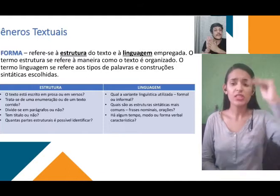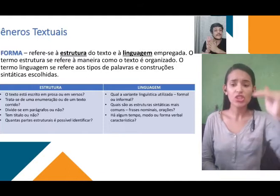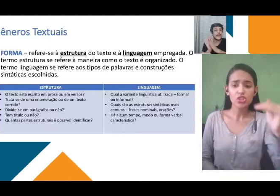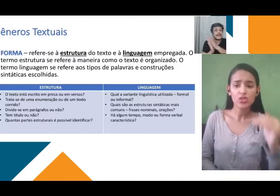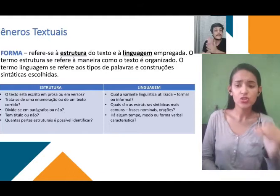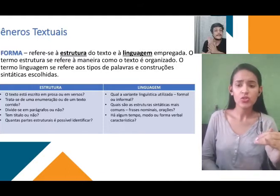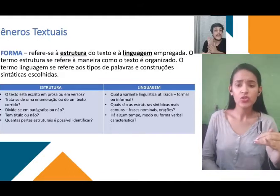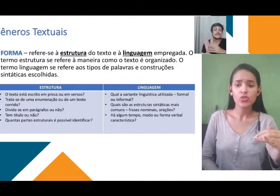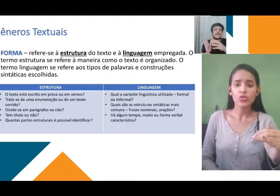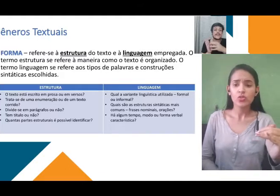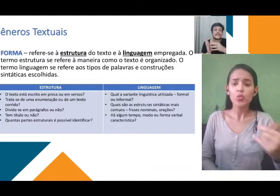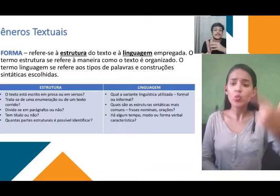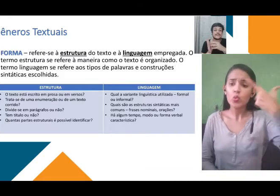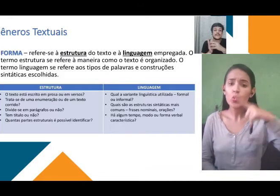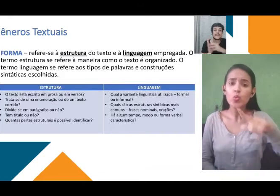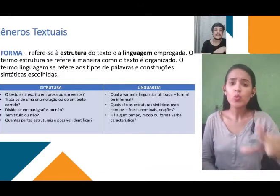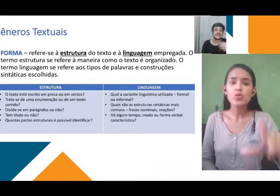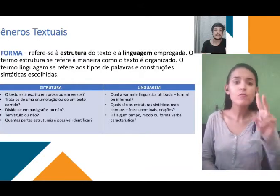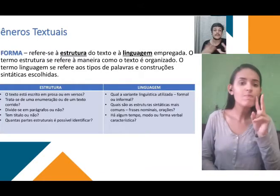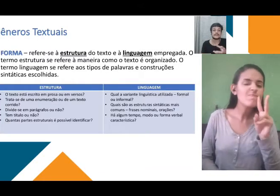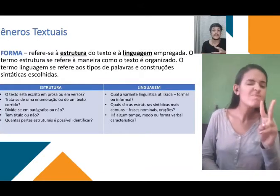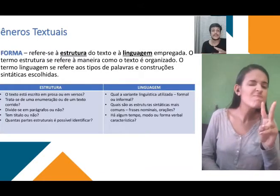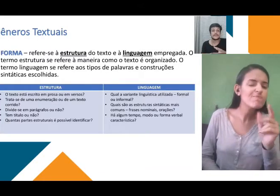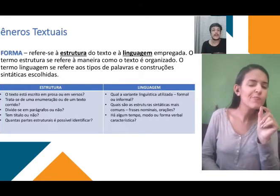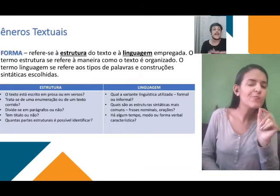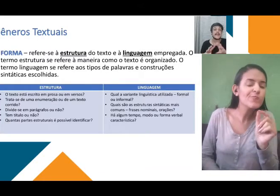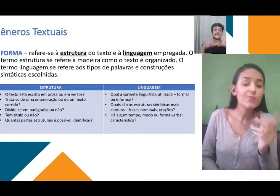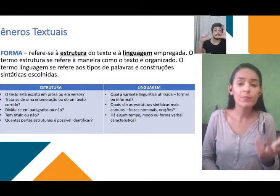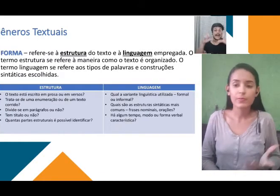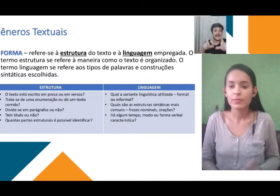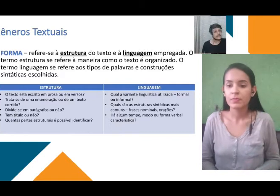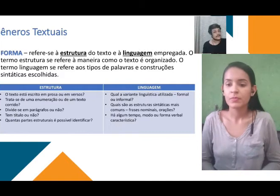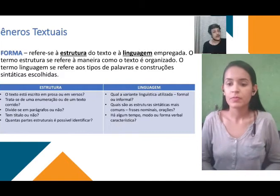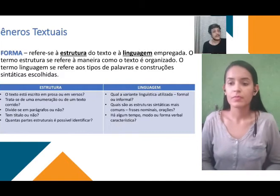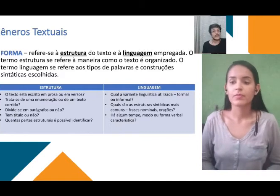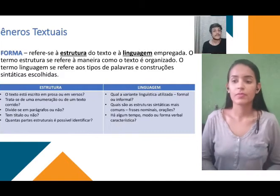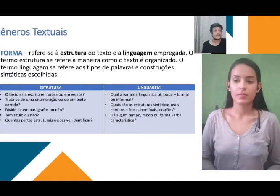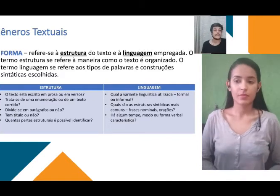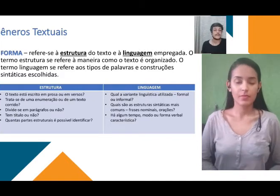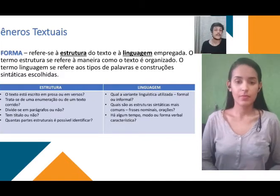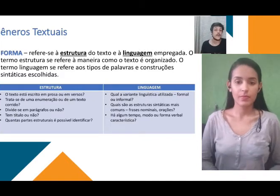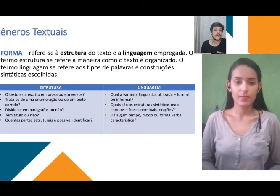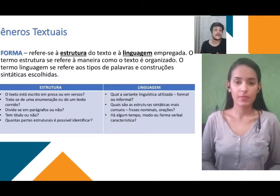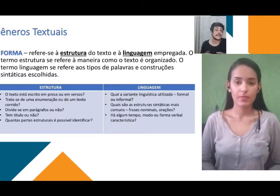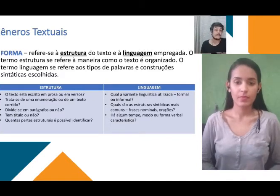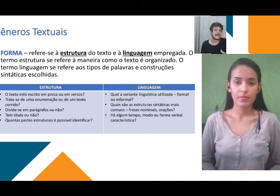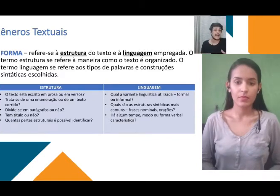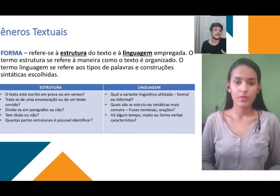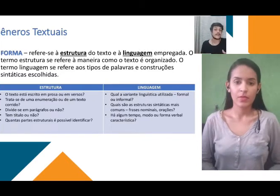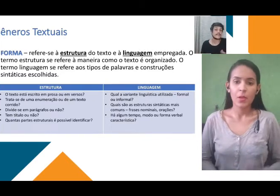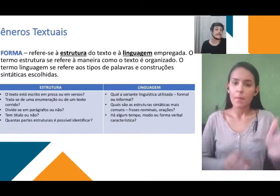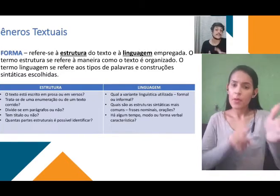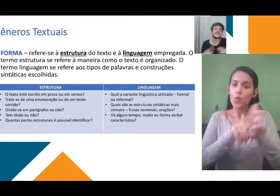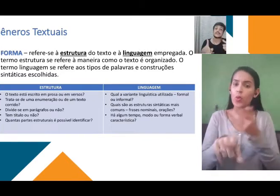um texto ali, eu estou analisando a estrutura dele. Tem título ou não tem título? Ele tem parágrafos ou não ou não é organizado em